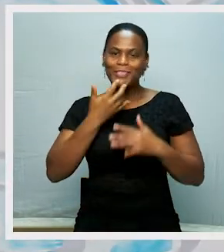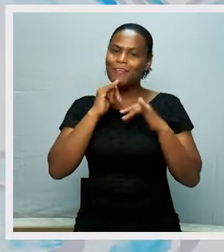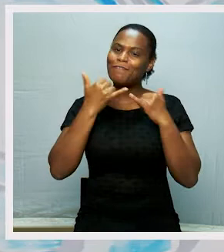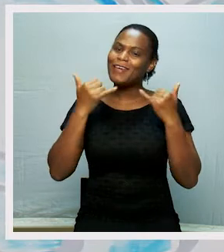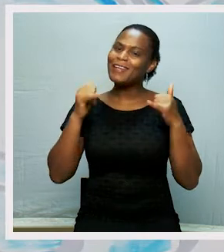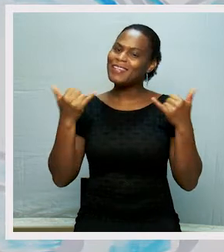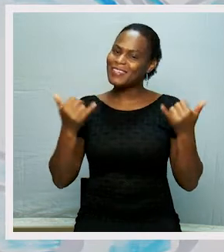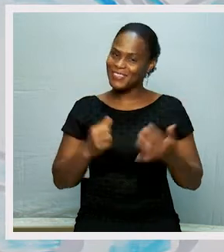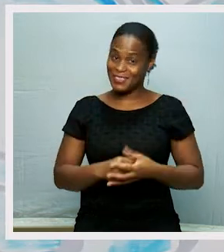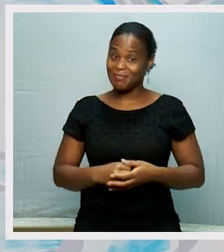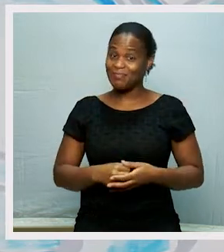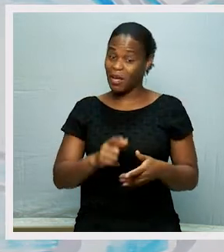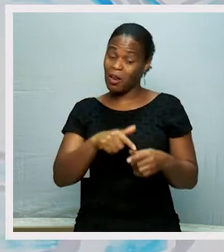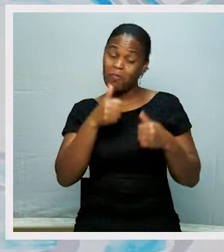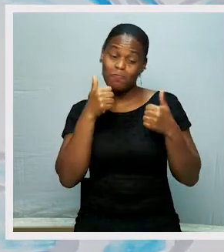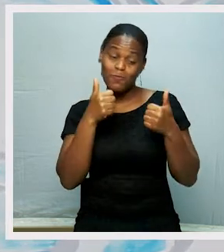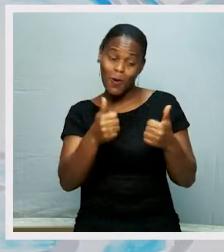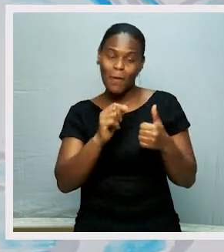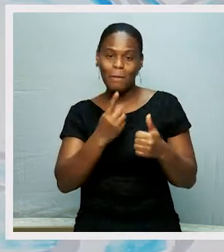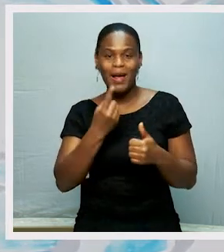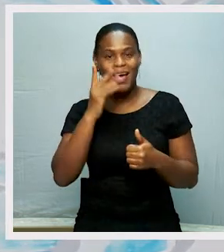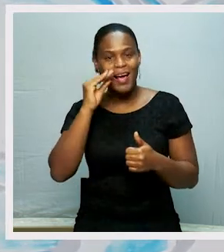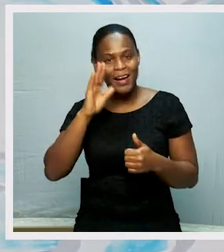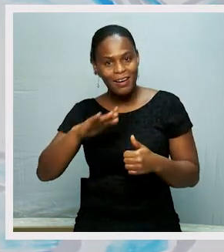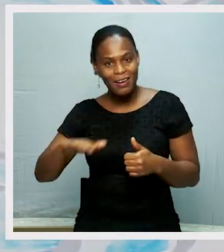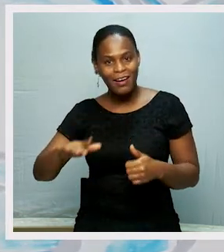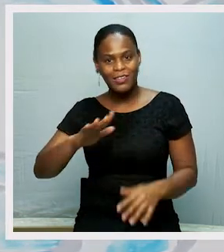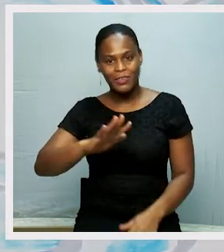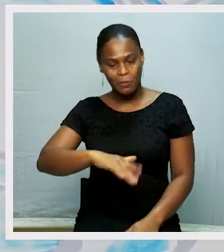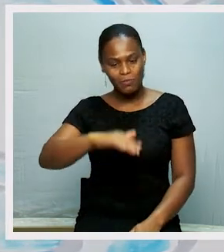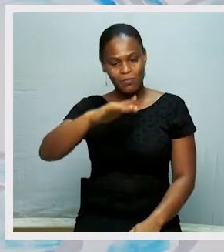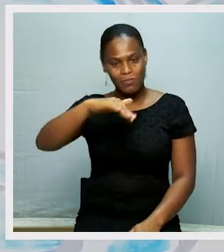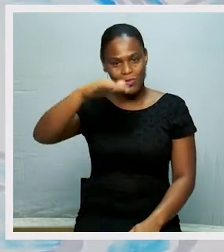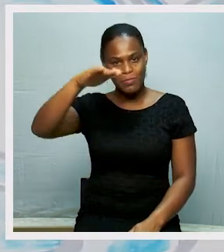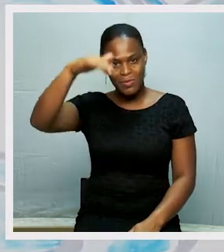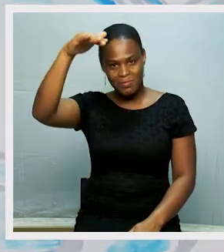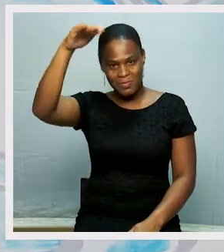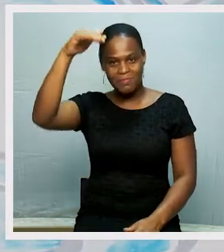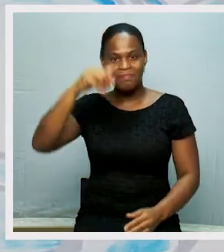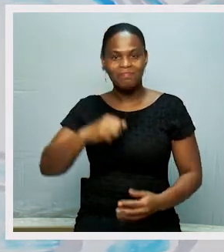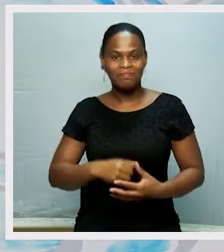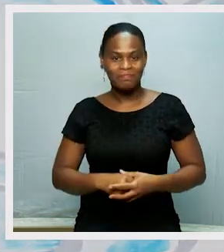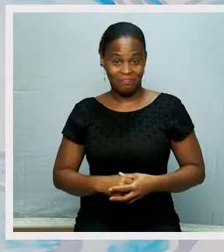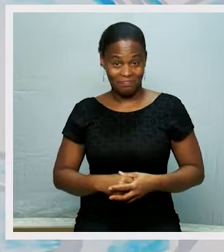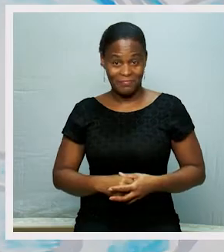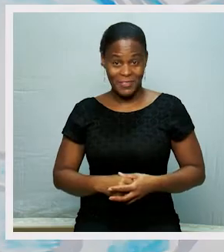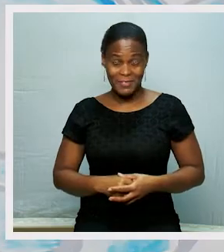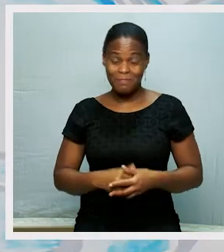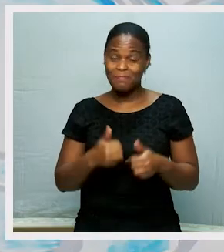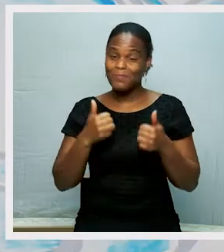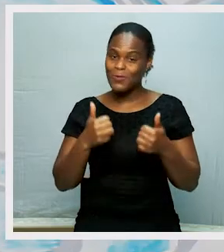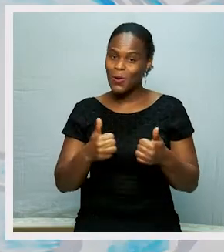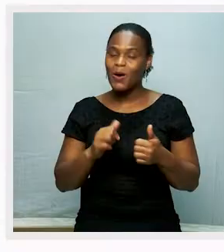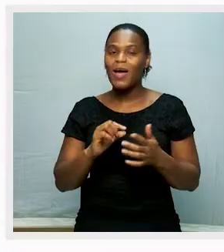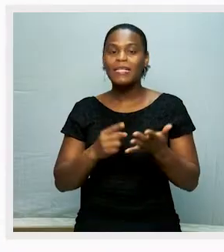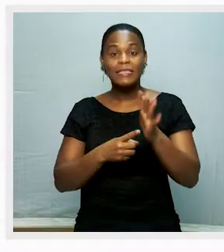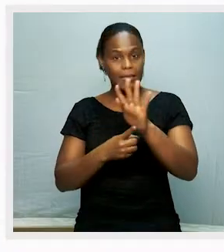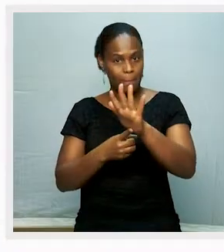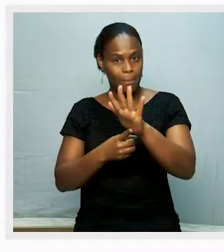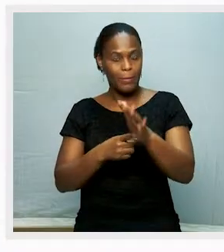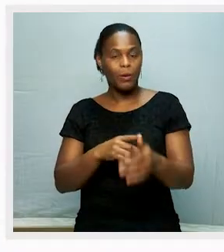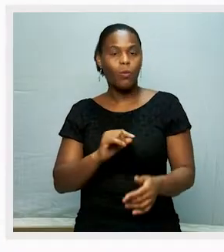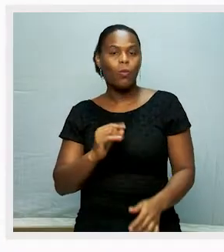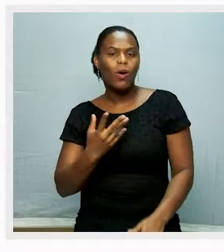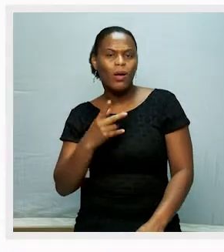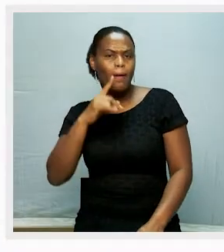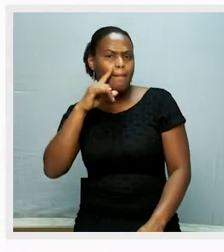E isto é um ambiente propício para o crescimento de uma criança. Exatamente, por exemplo,